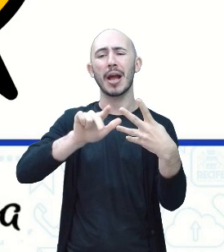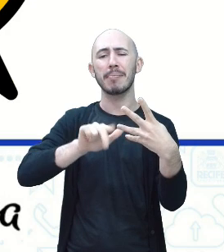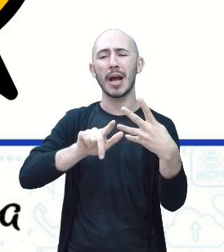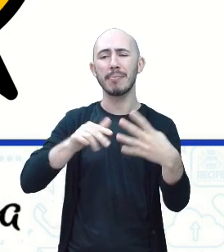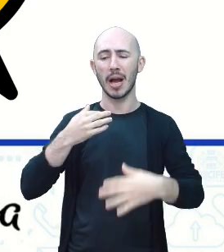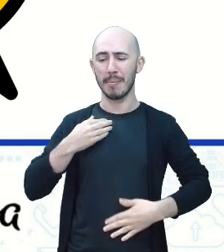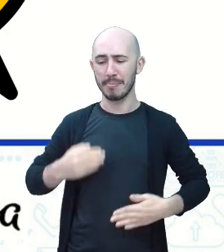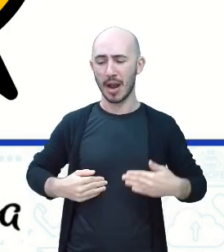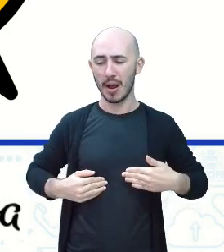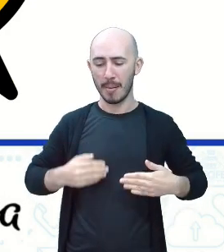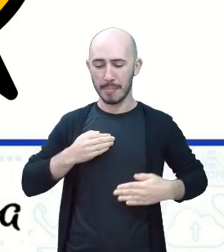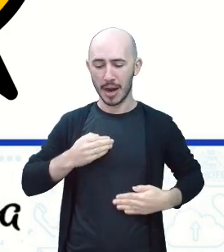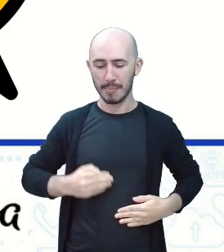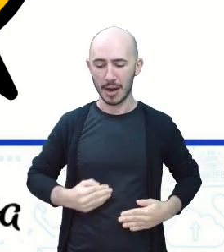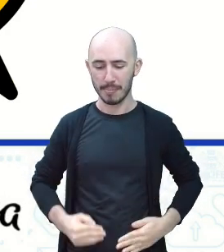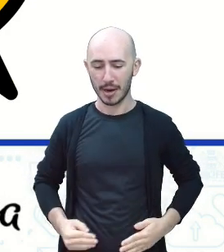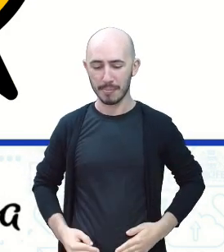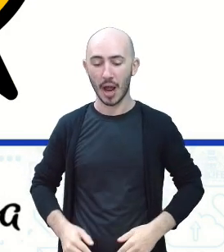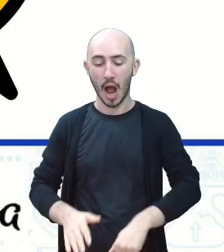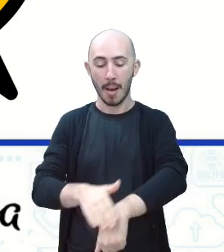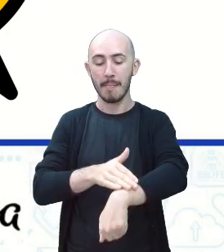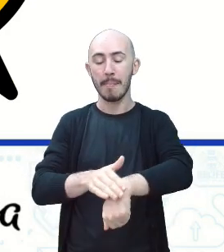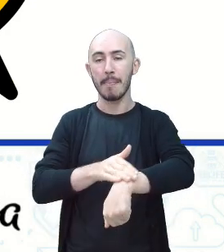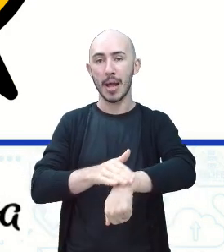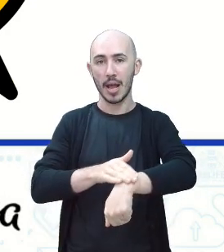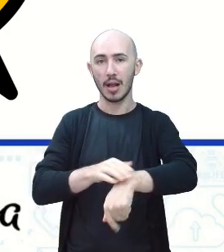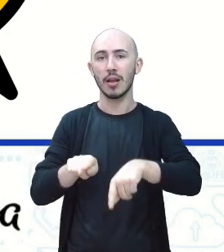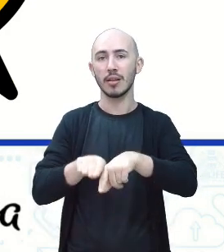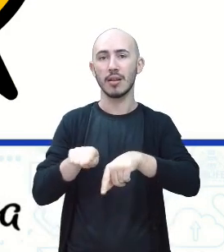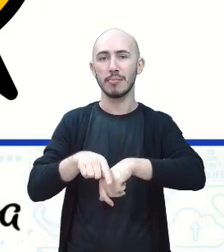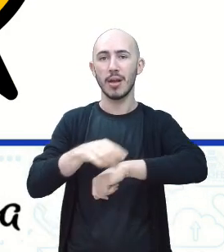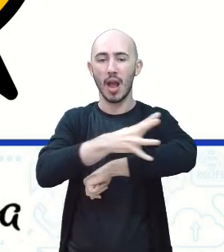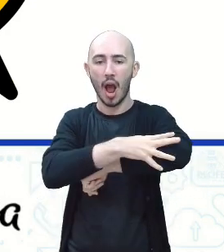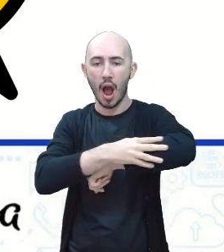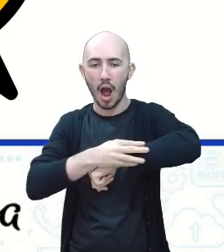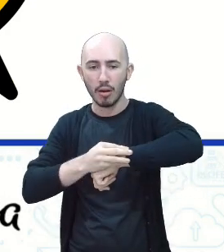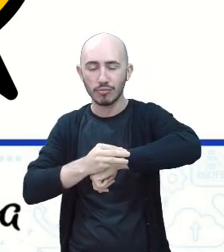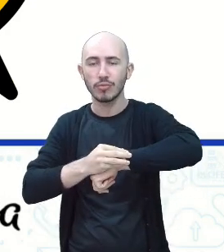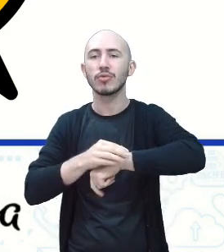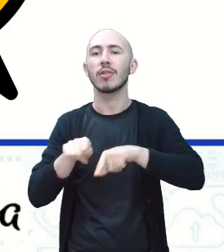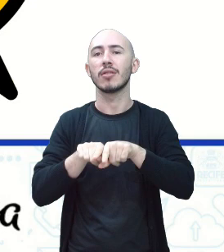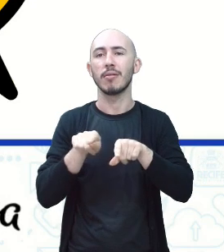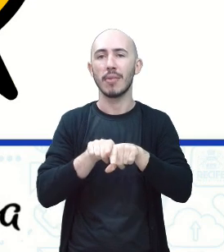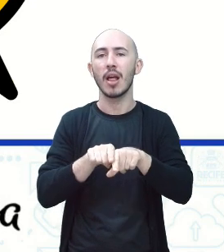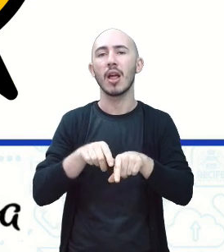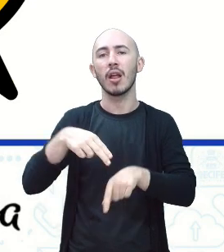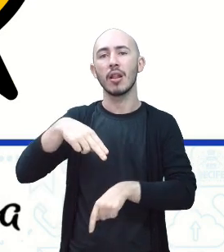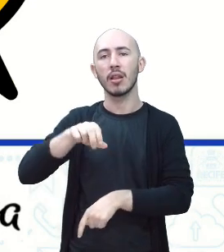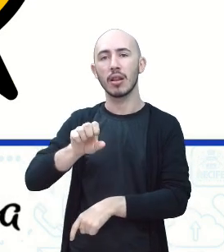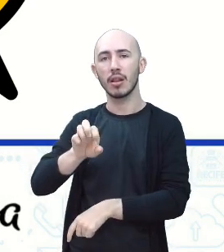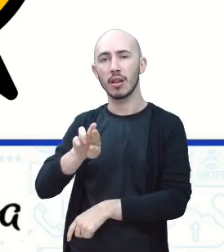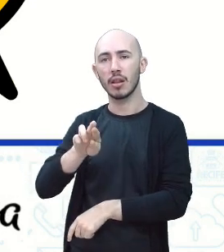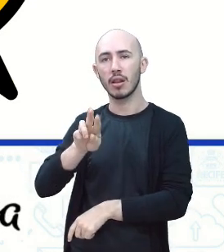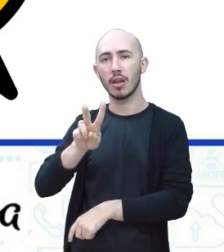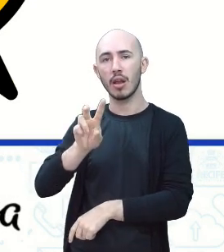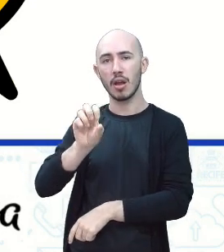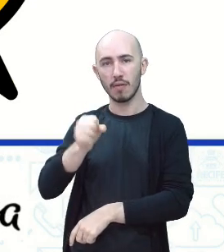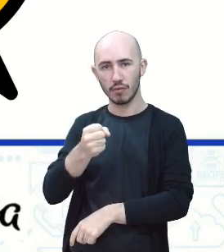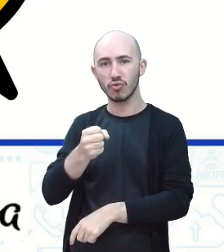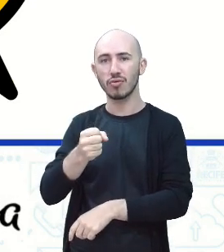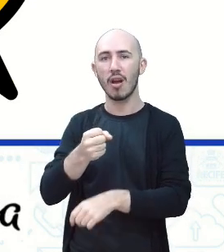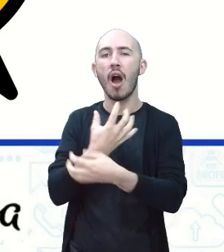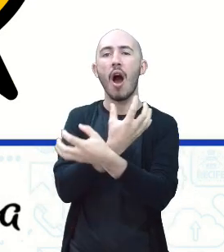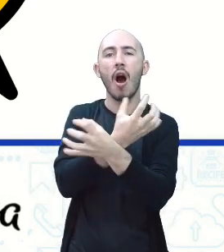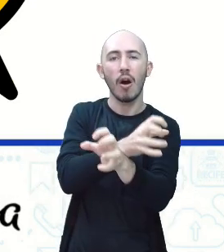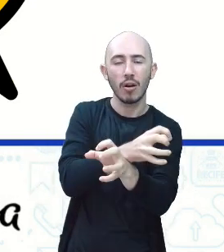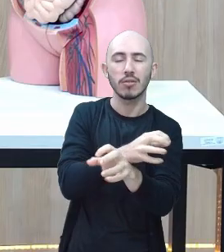Nós vemos que possuímos pele, músculos, nervos, órgãos, ossos e etc. Uma